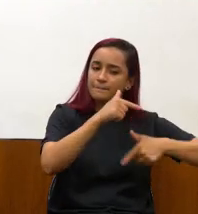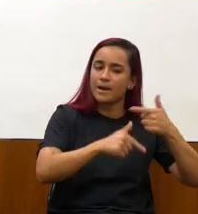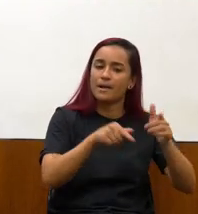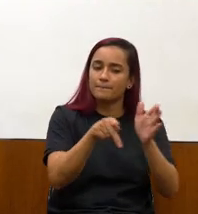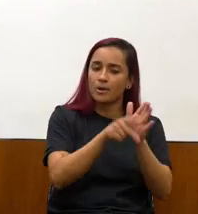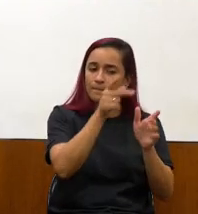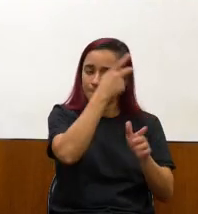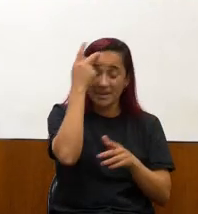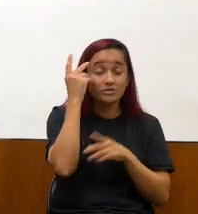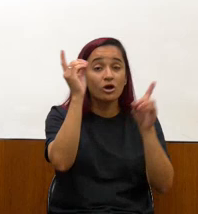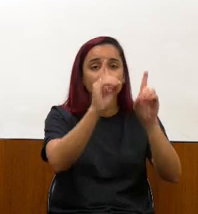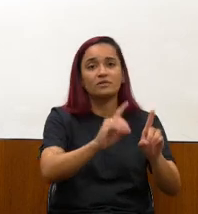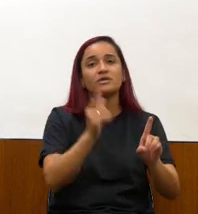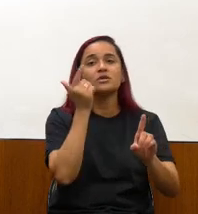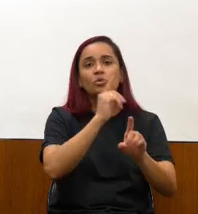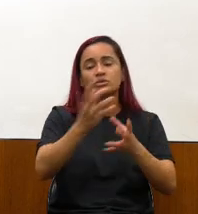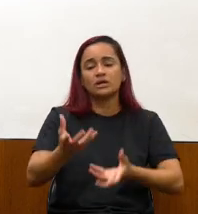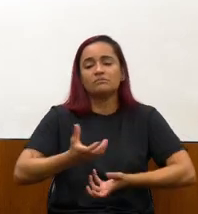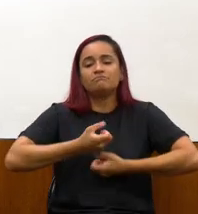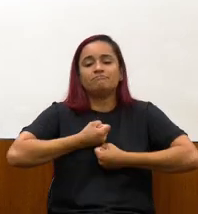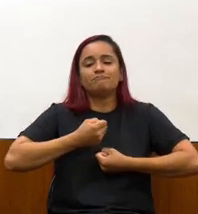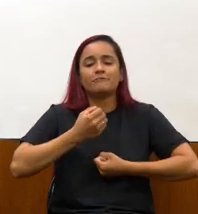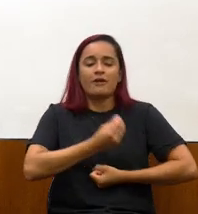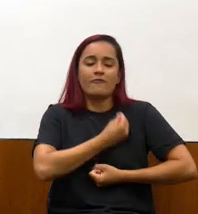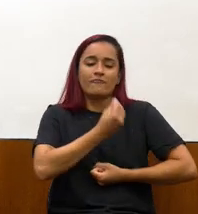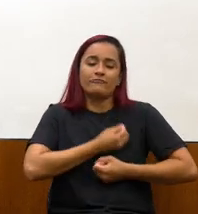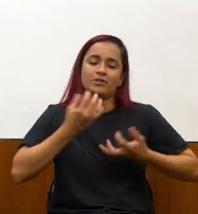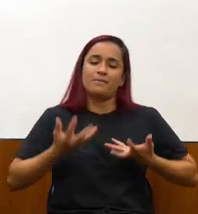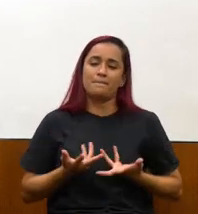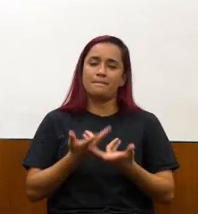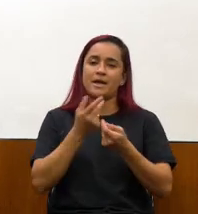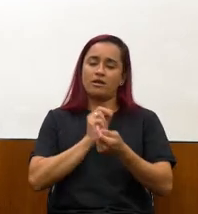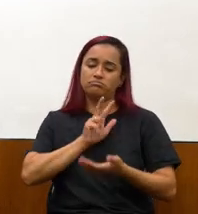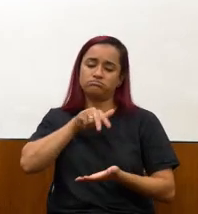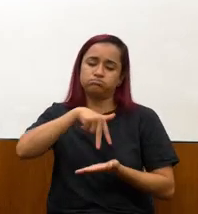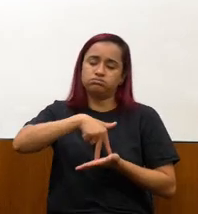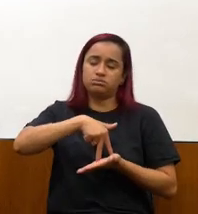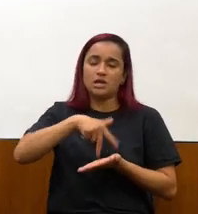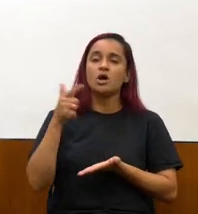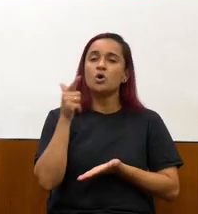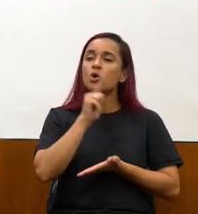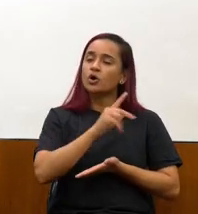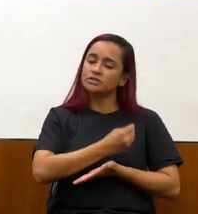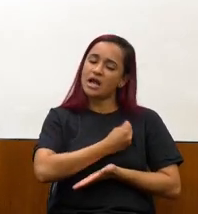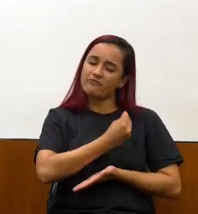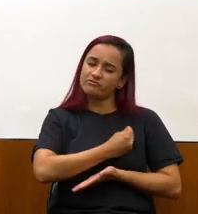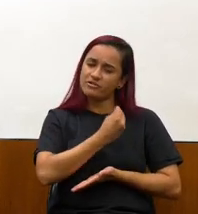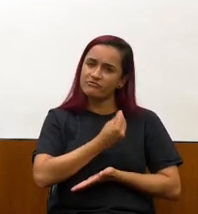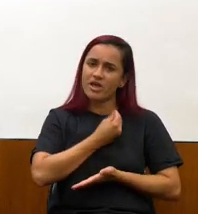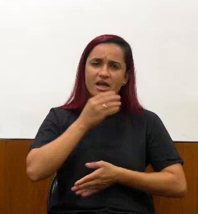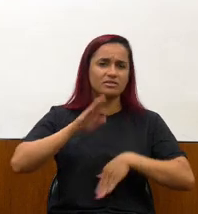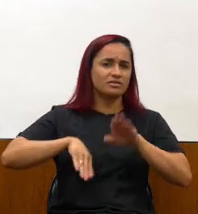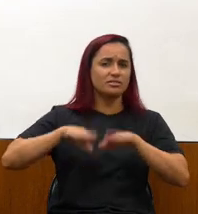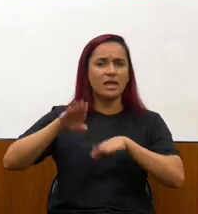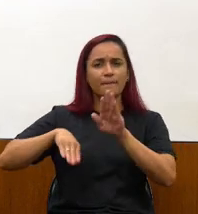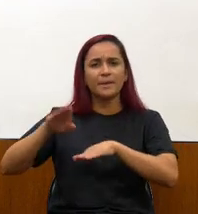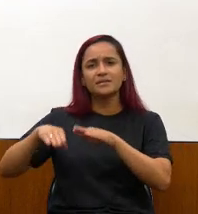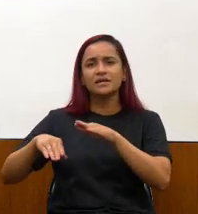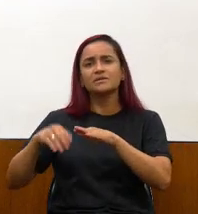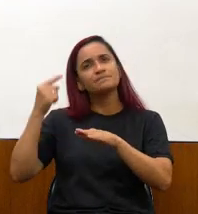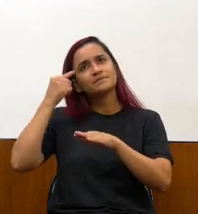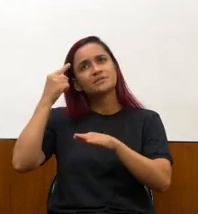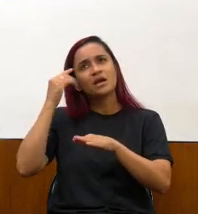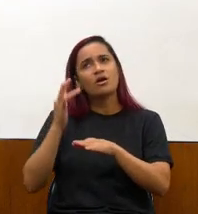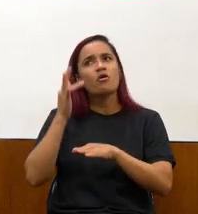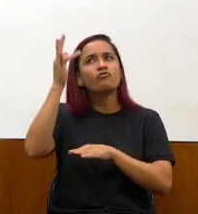deficiente traz dignidade. Ele vai conseguir sobreviver independentemente da falta futuramente de